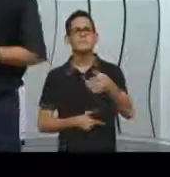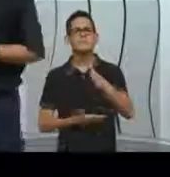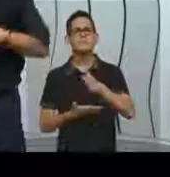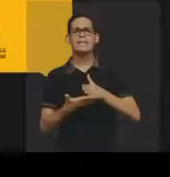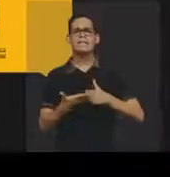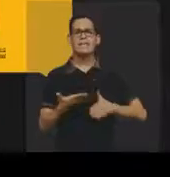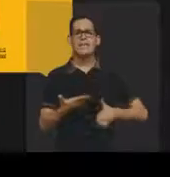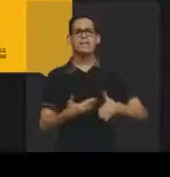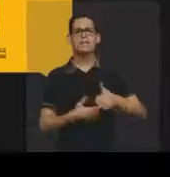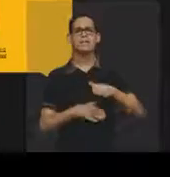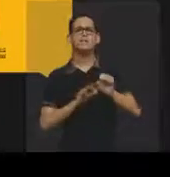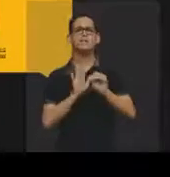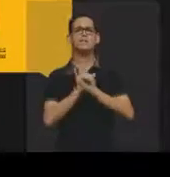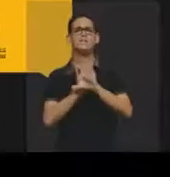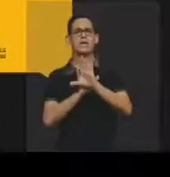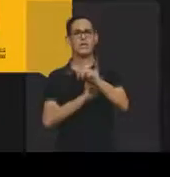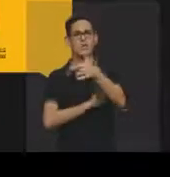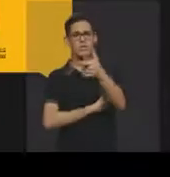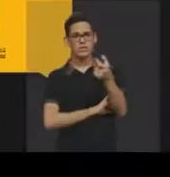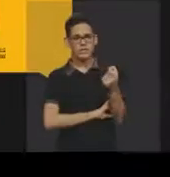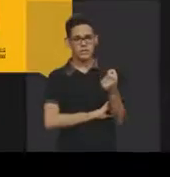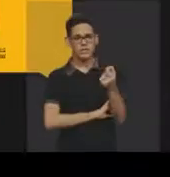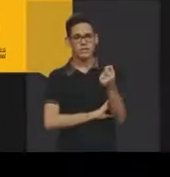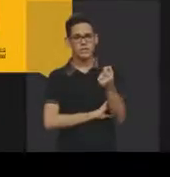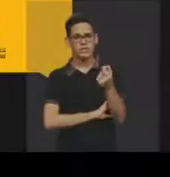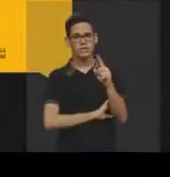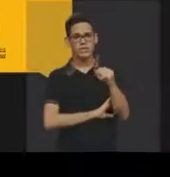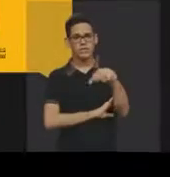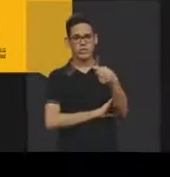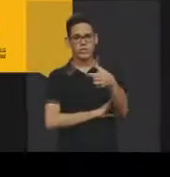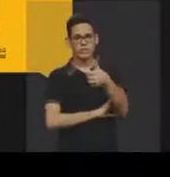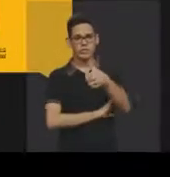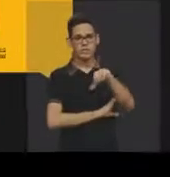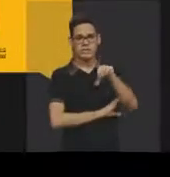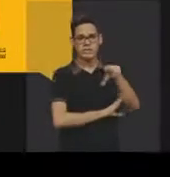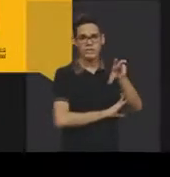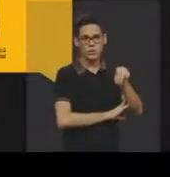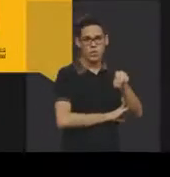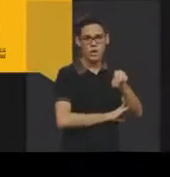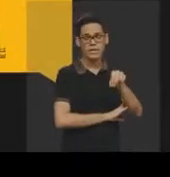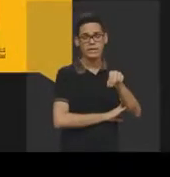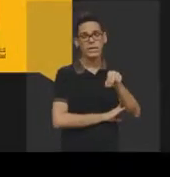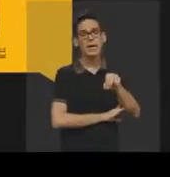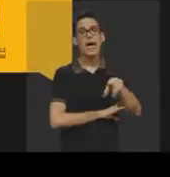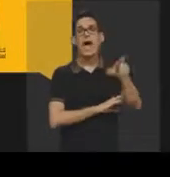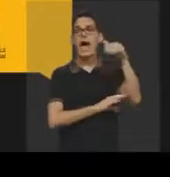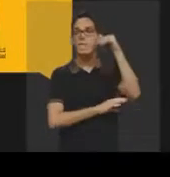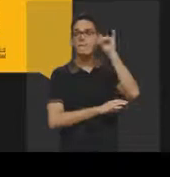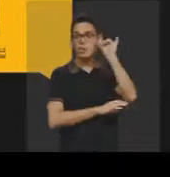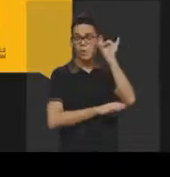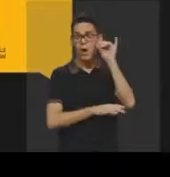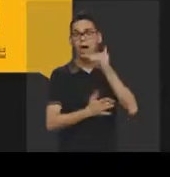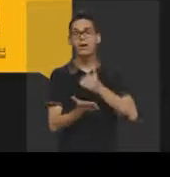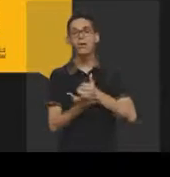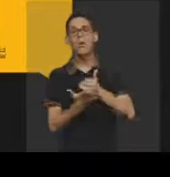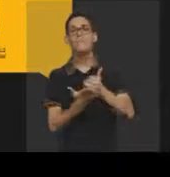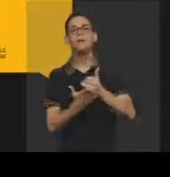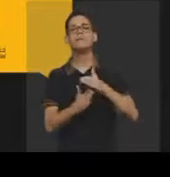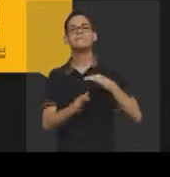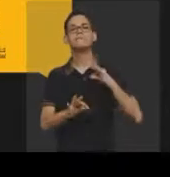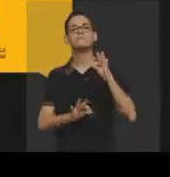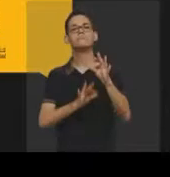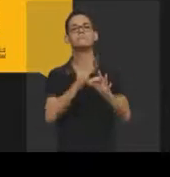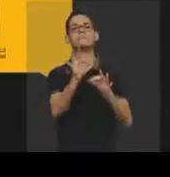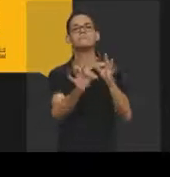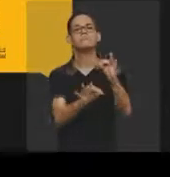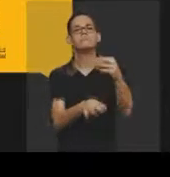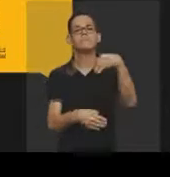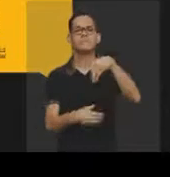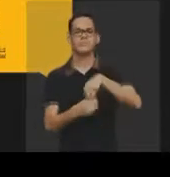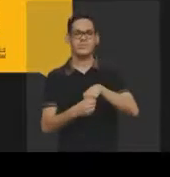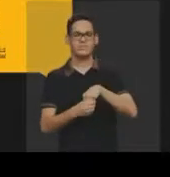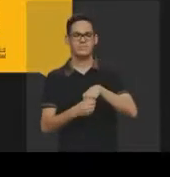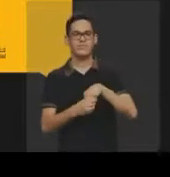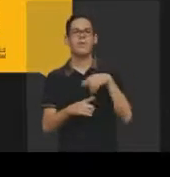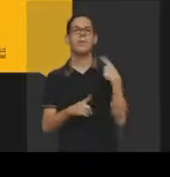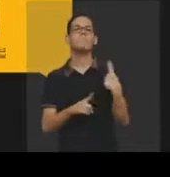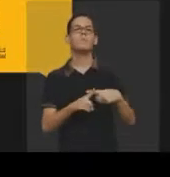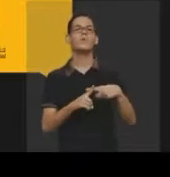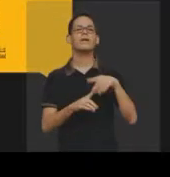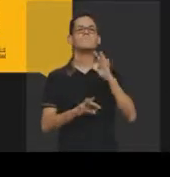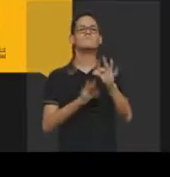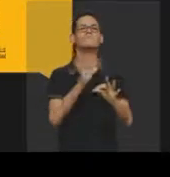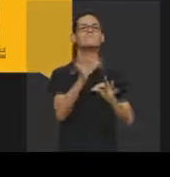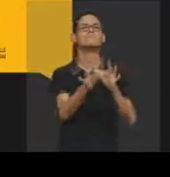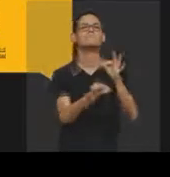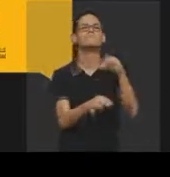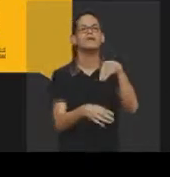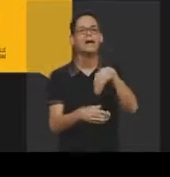pecuária brasileira, assim como a agricultura, ela também se moderniza, né? Por que ela se moderniza? Exatamente